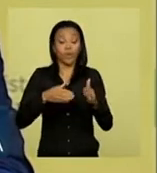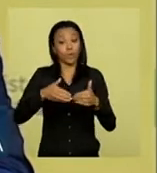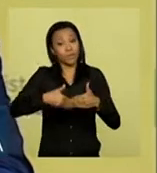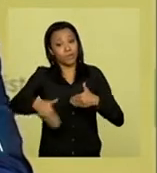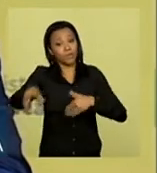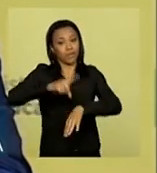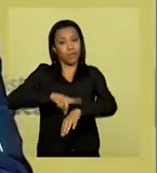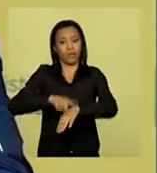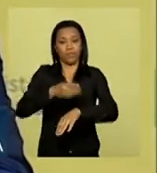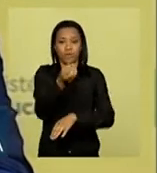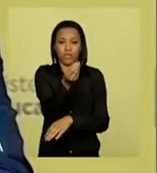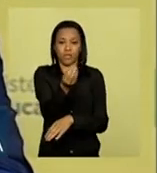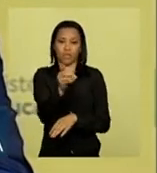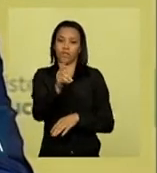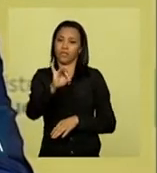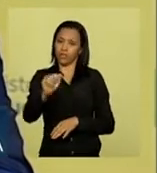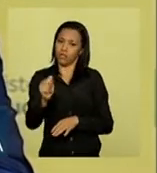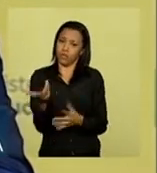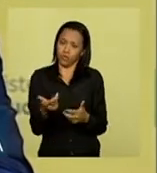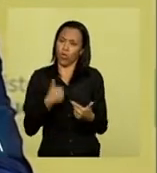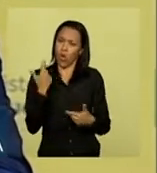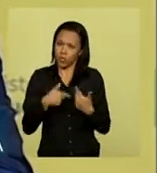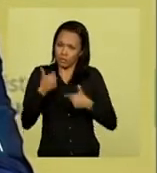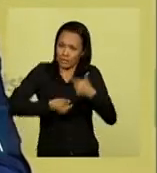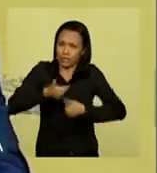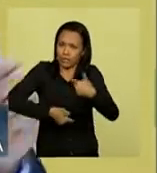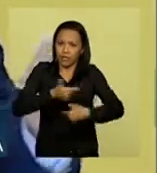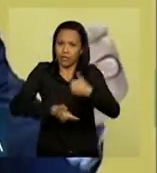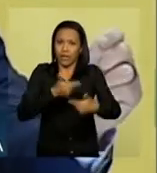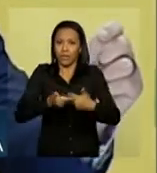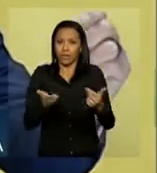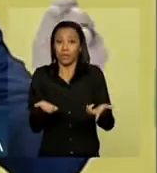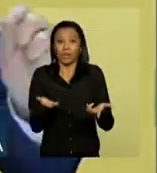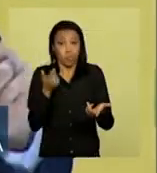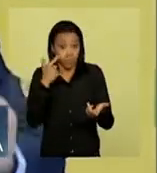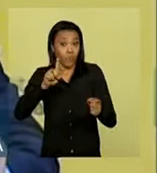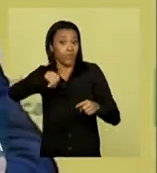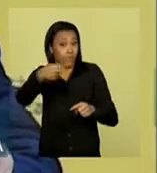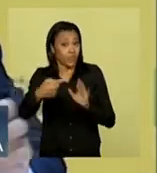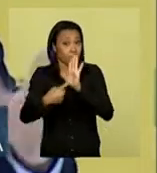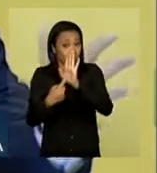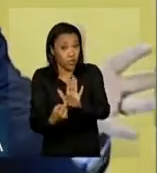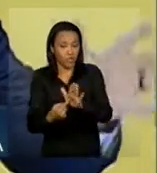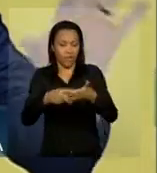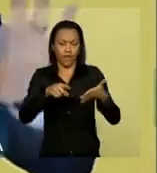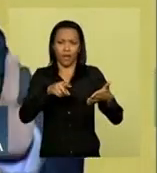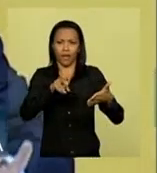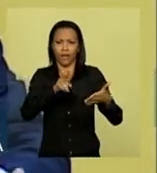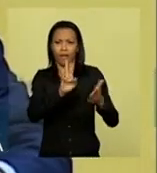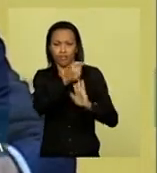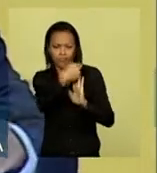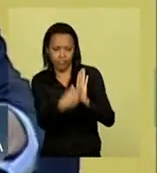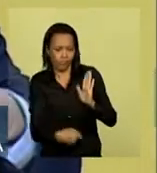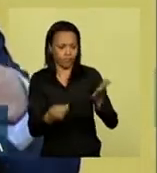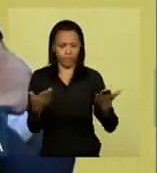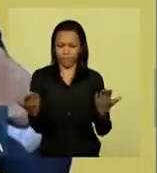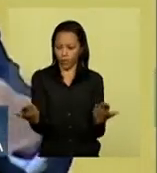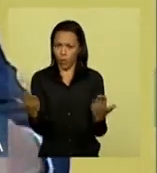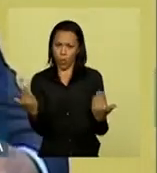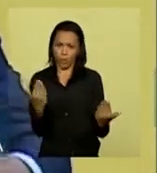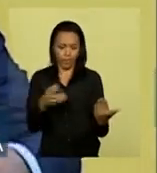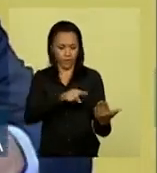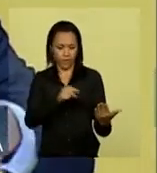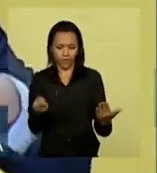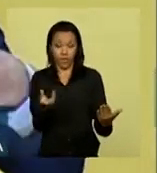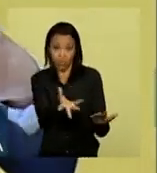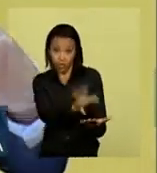então nós estamos trabalhando intensamente porque nós temos fazer aquela demonstração redação por redação Qual é a distribuição da nota